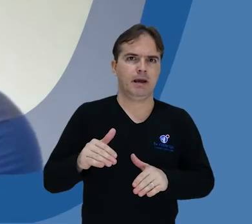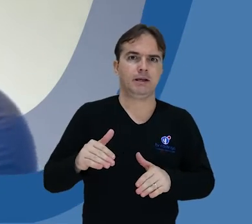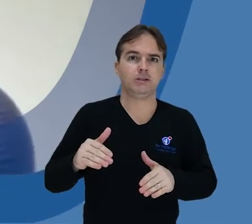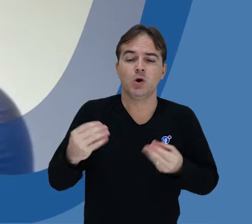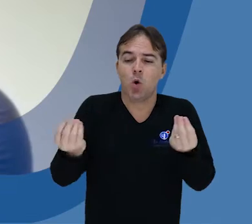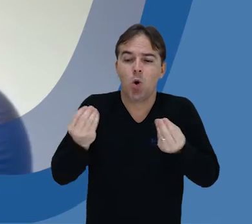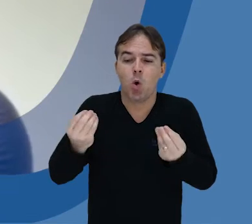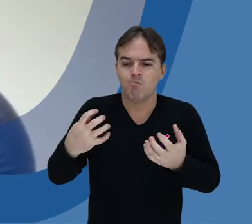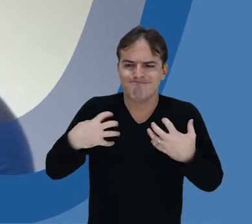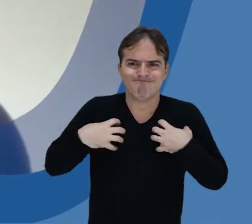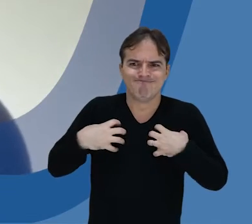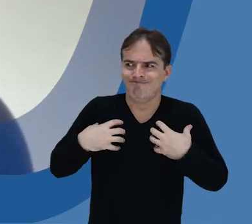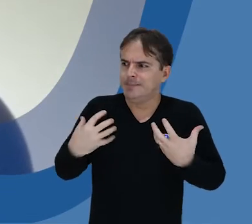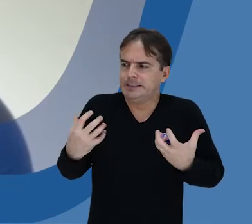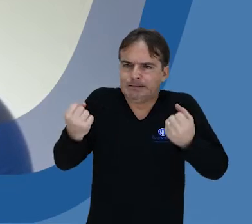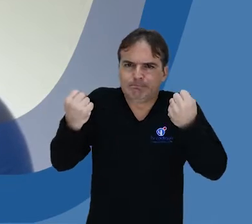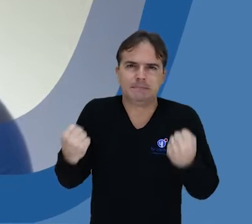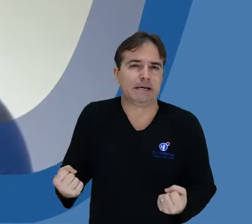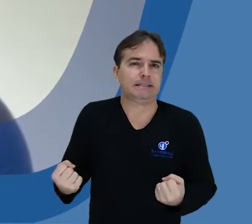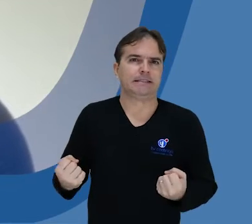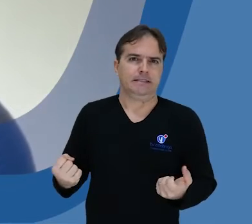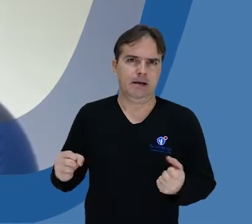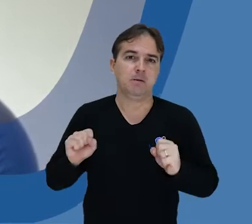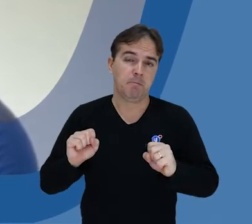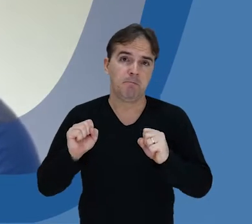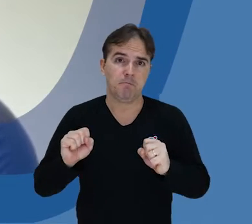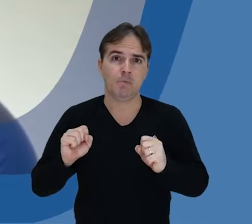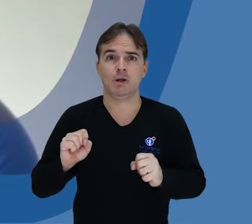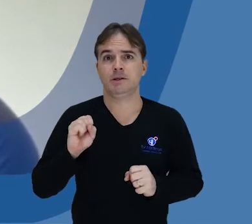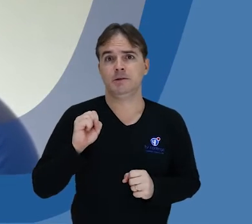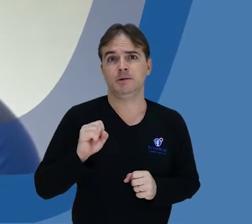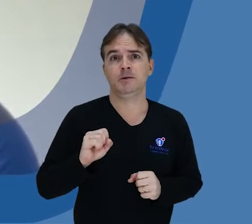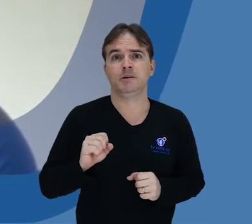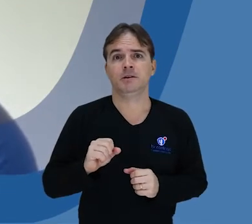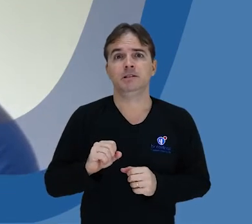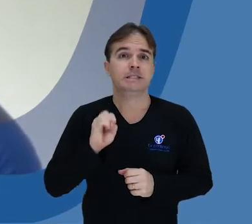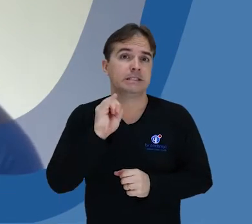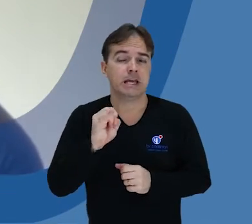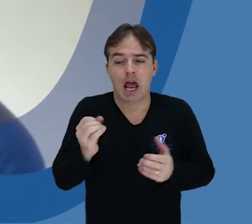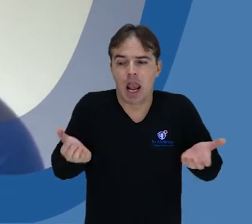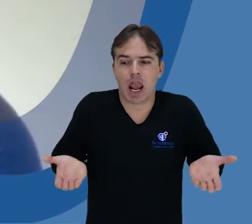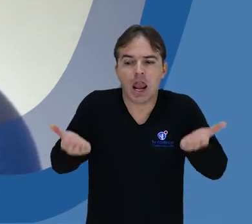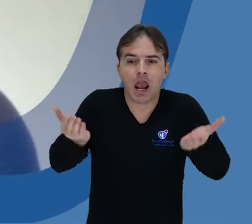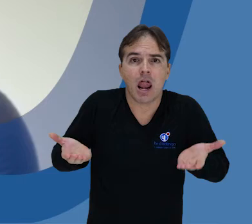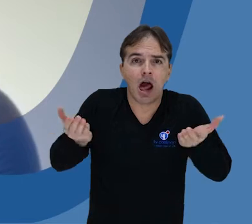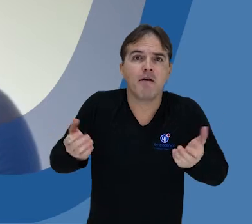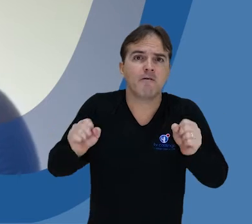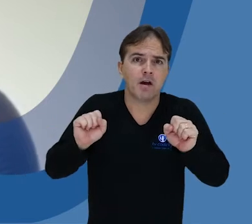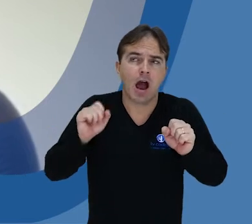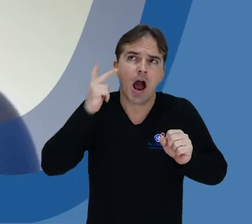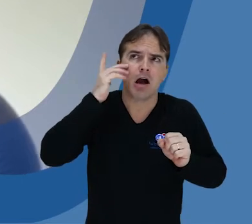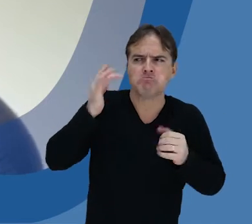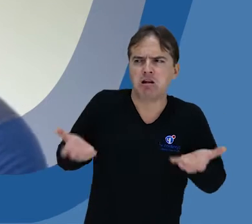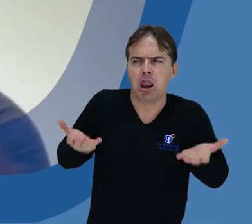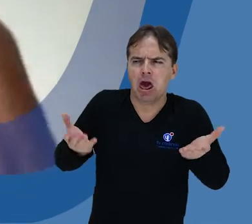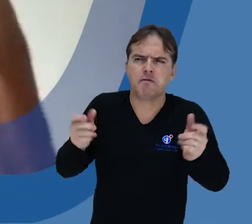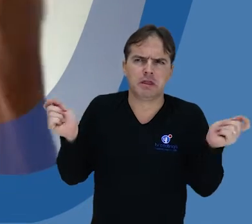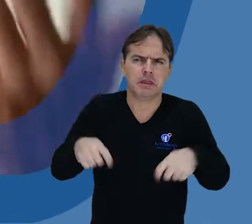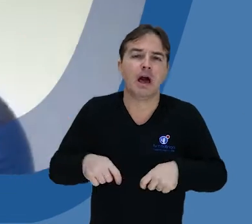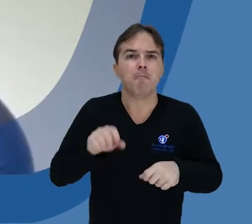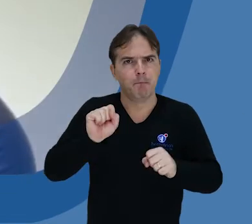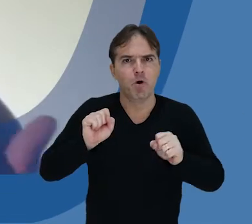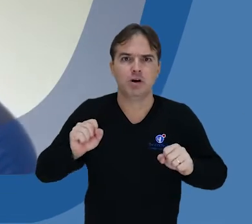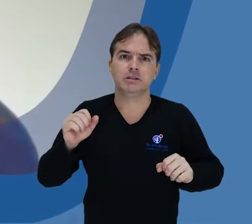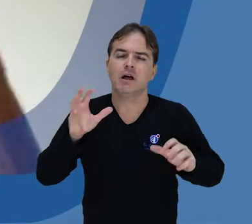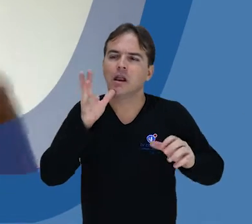do quão pesado ficar o exercício. Para aqueles que acharem muito leve, eles podem fazer os exercícios mais lentamente. Para aqueles